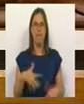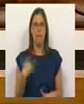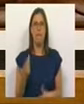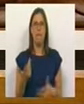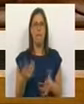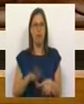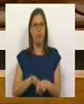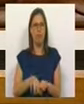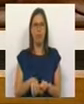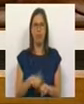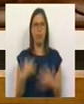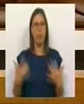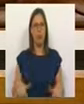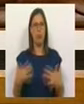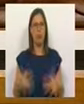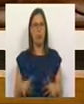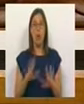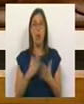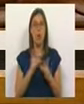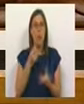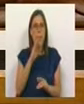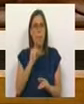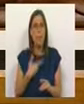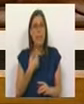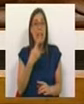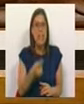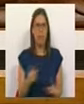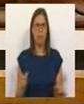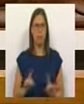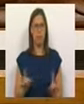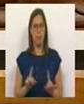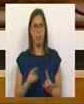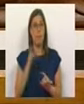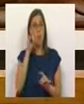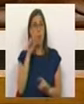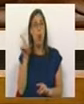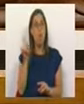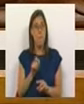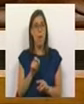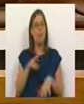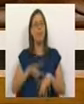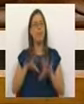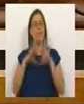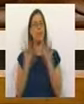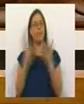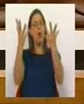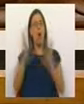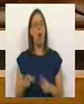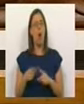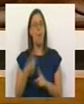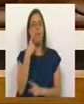crescente deterioração. Não é só o PSD que o afirma. Há menos de um mês, a Direção-Geral do